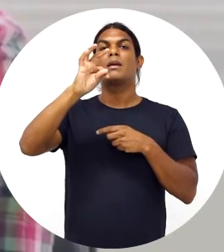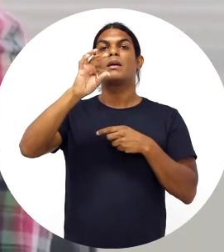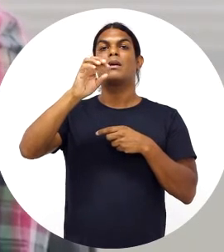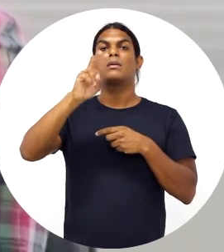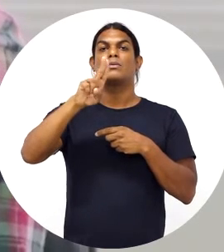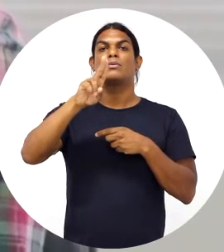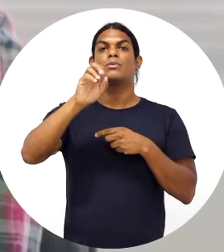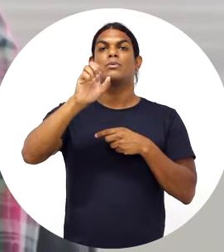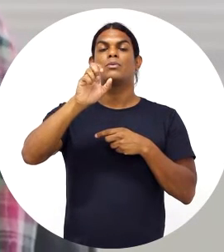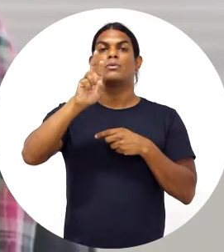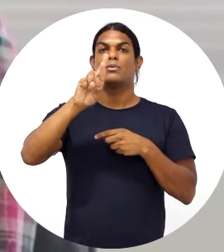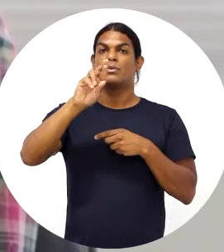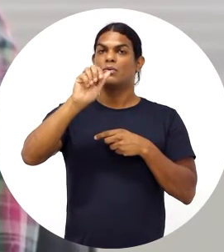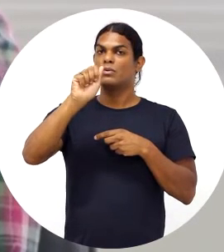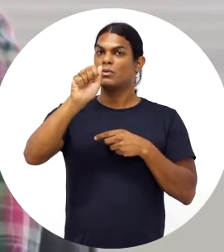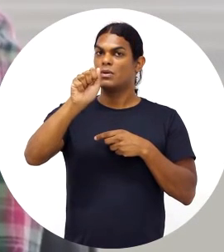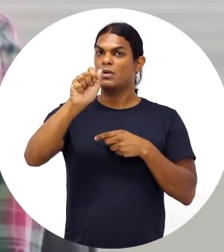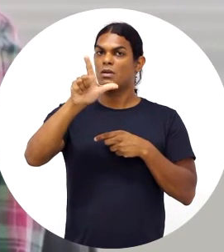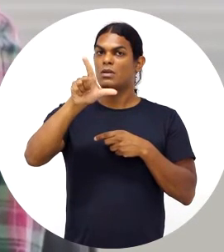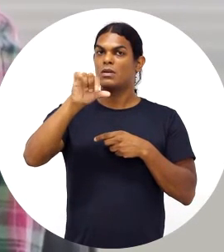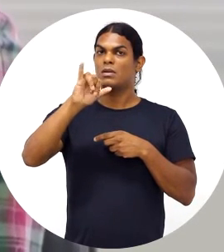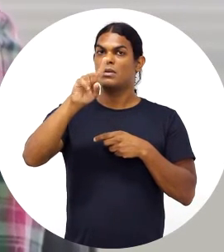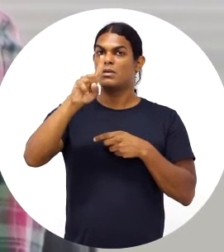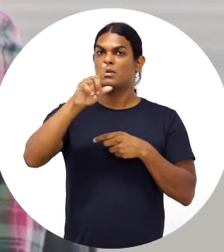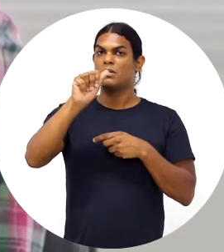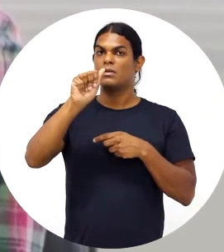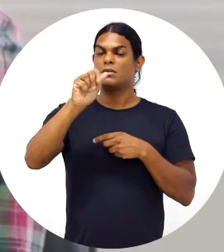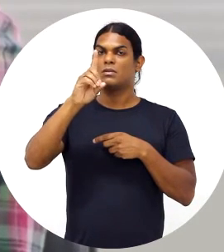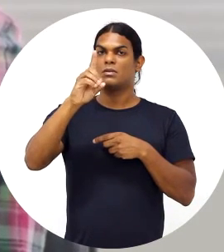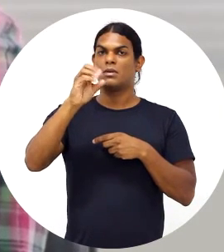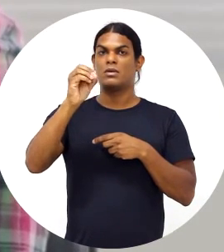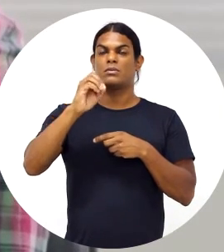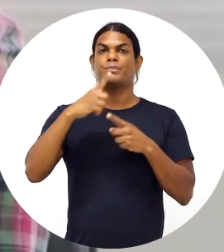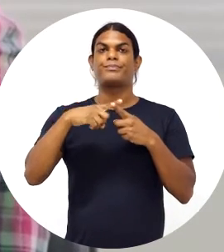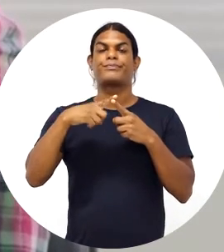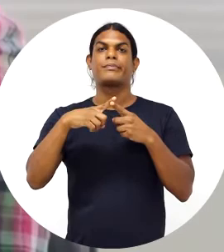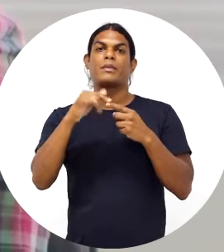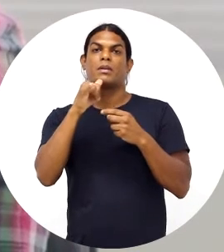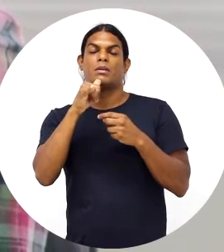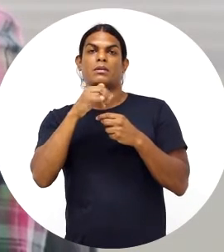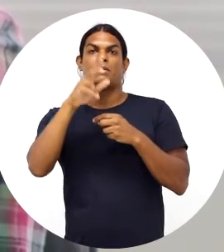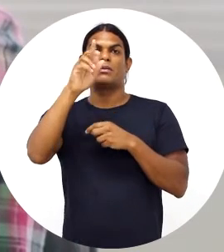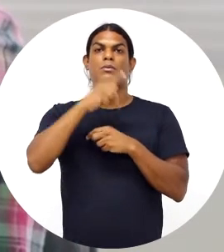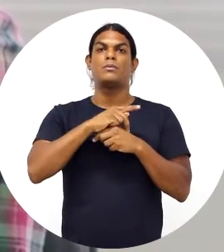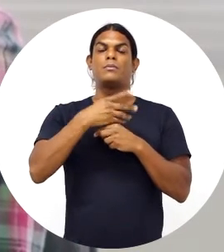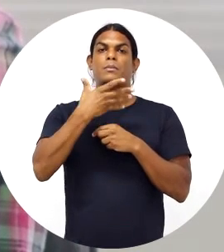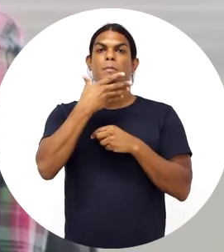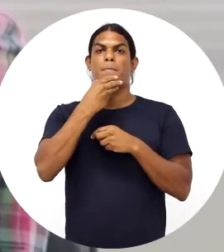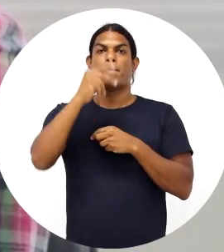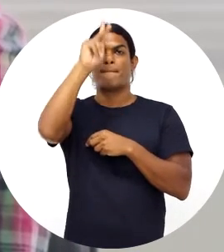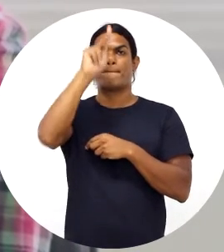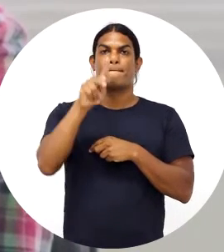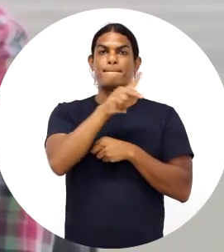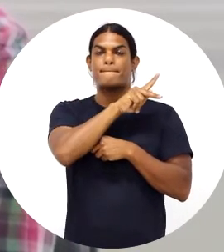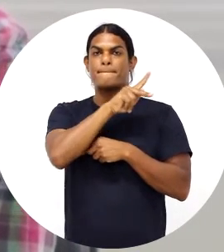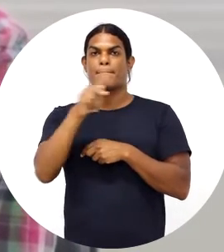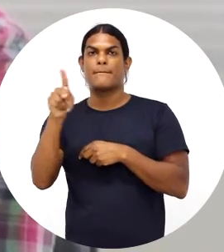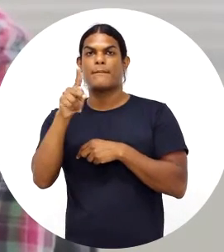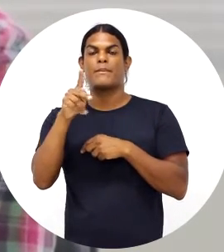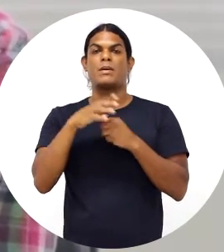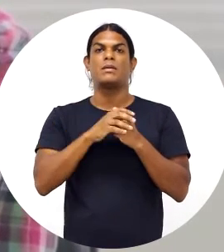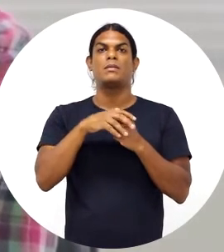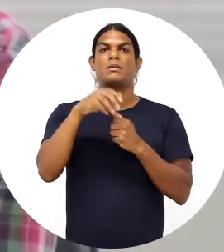professora? Temos alguns exemplos como o padre José de Anchieta, nós temos também a